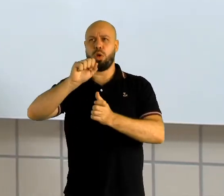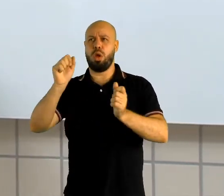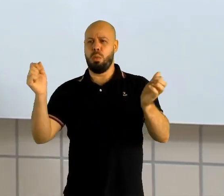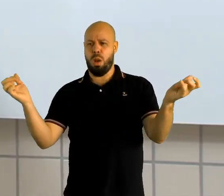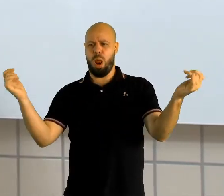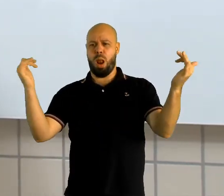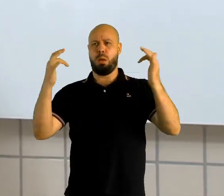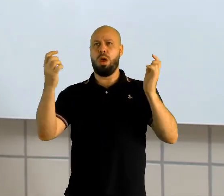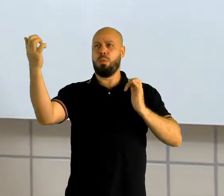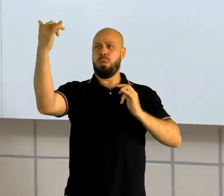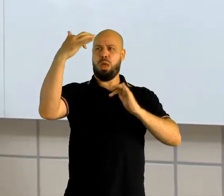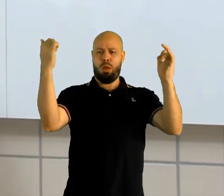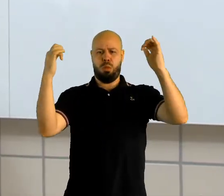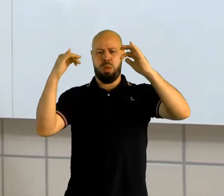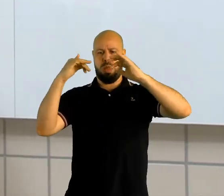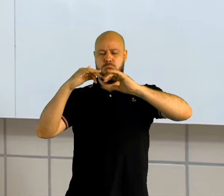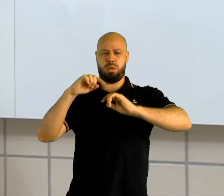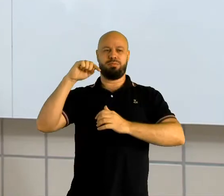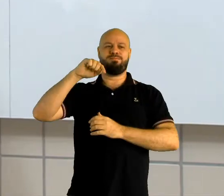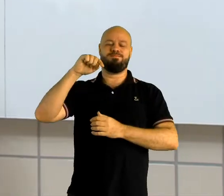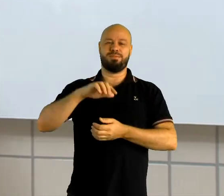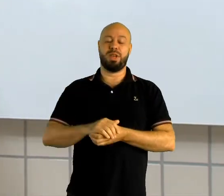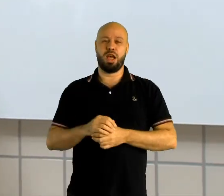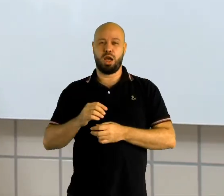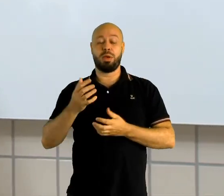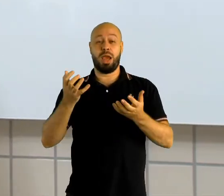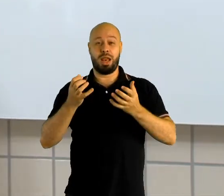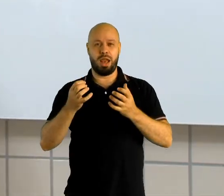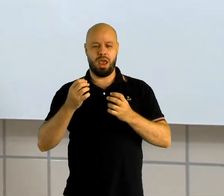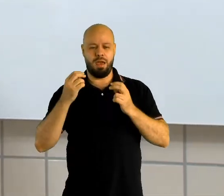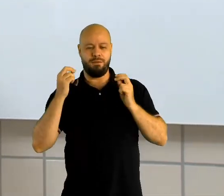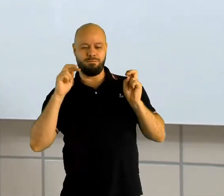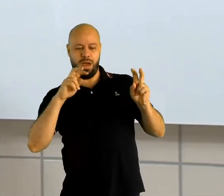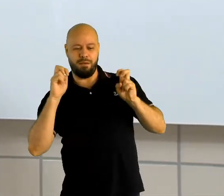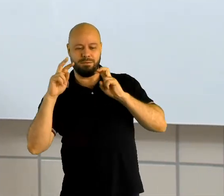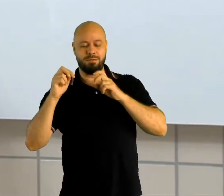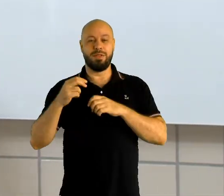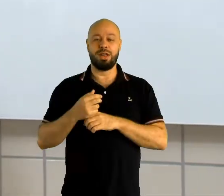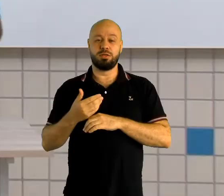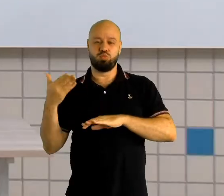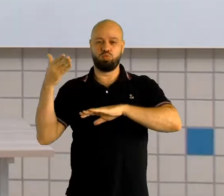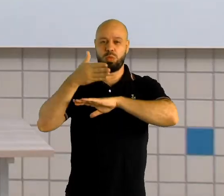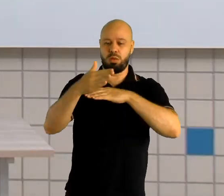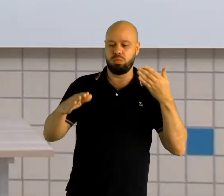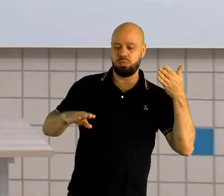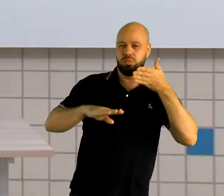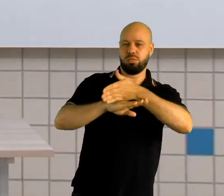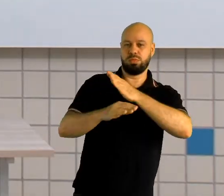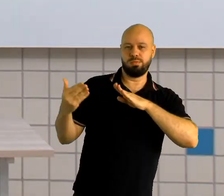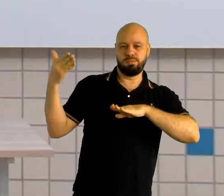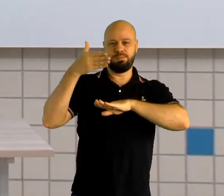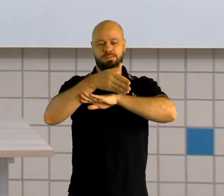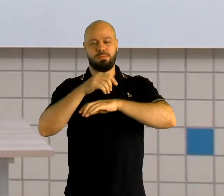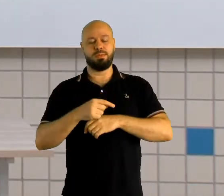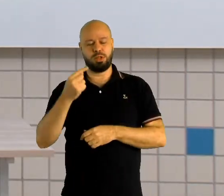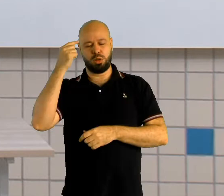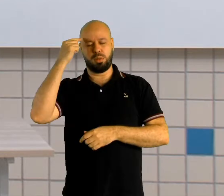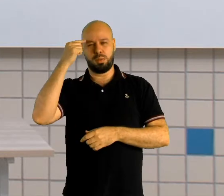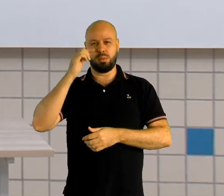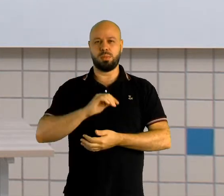ter ido e gostariam de ter visitado. Então, Roma passa a ser o centro do mundo nesse sentido.